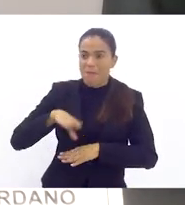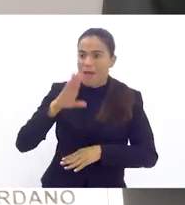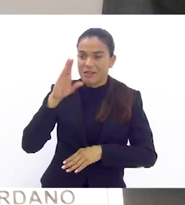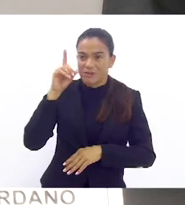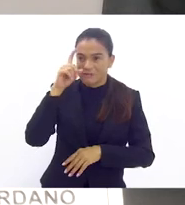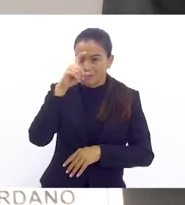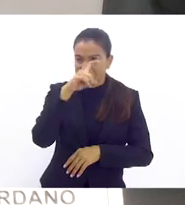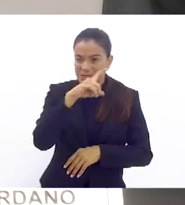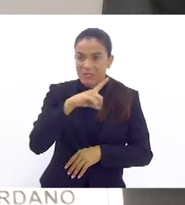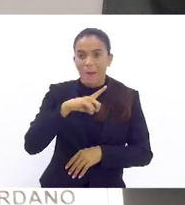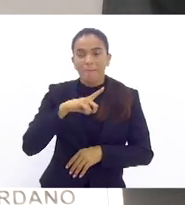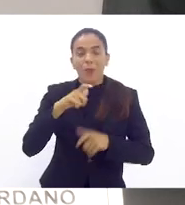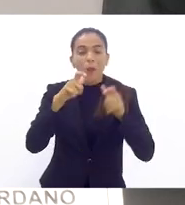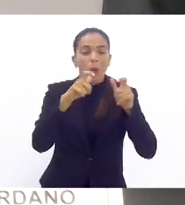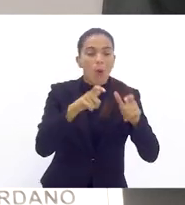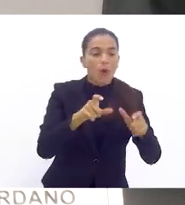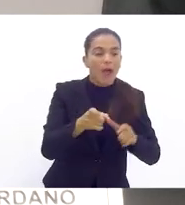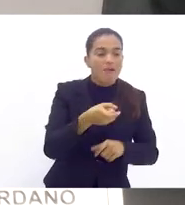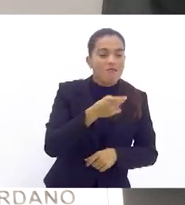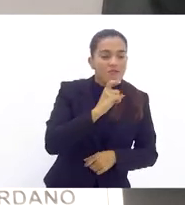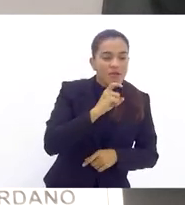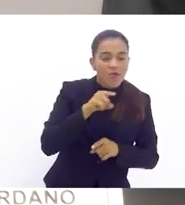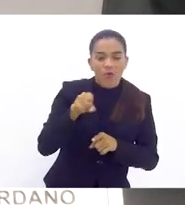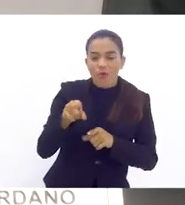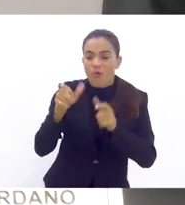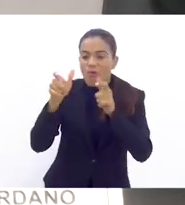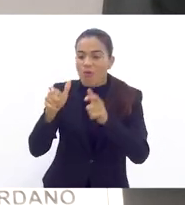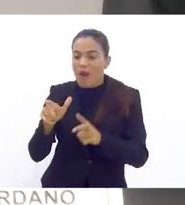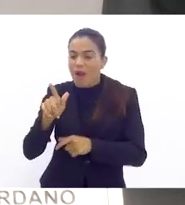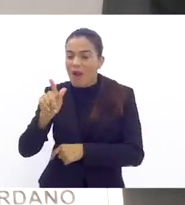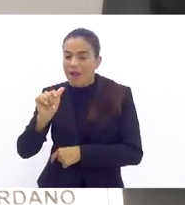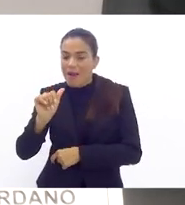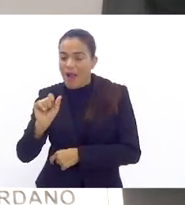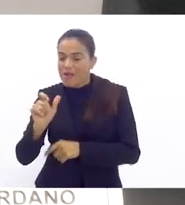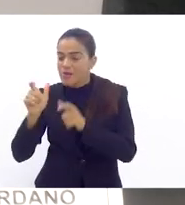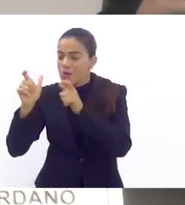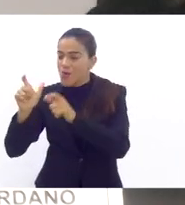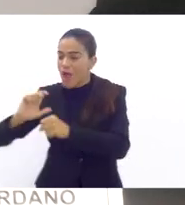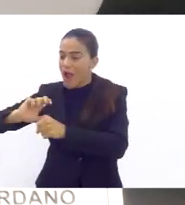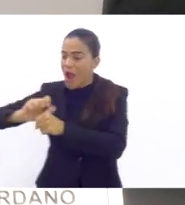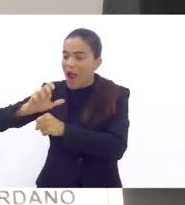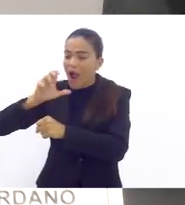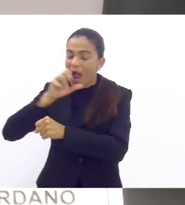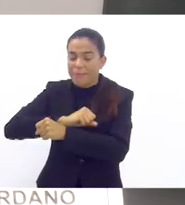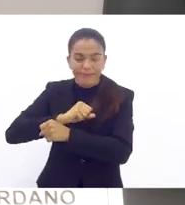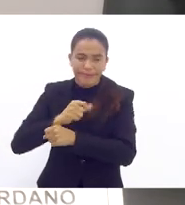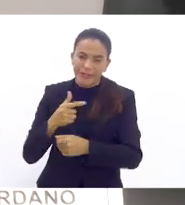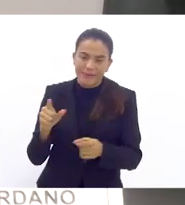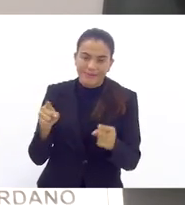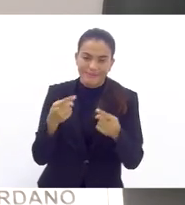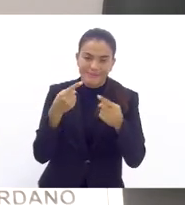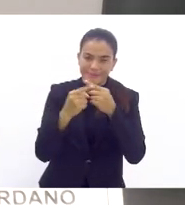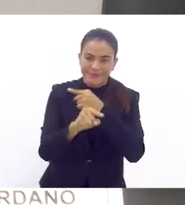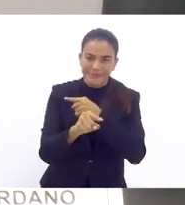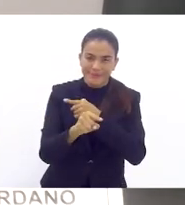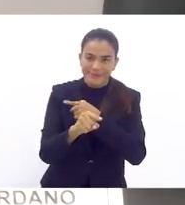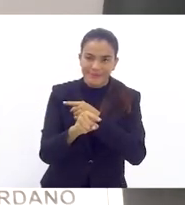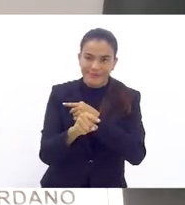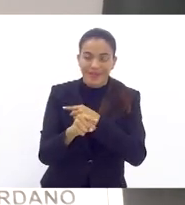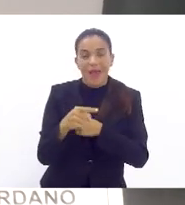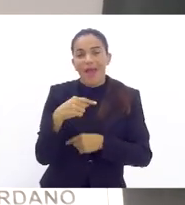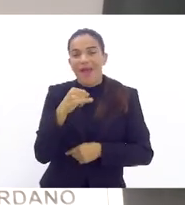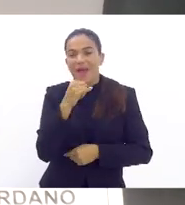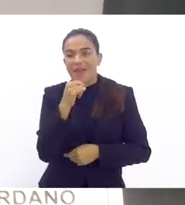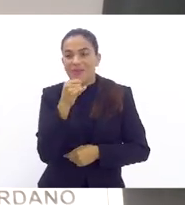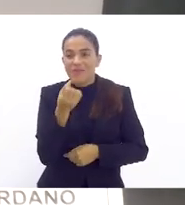que ter um sistema de resfriamento, um sistema com gás, o fechamento tem que ser rápido, então não é viável. Para a gente, quando estiver em viagem ou